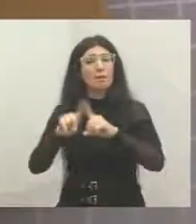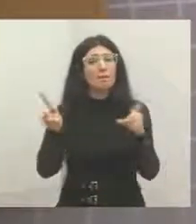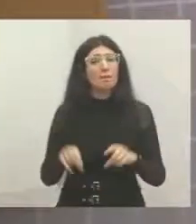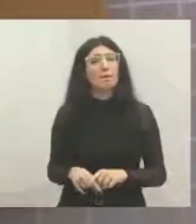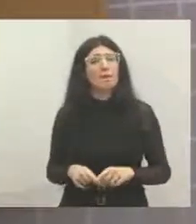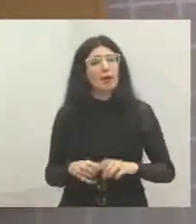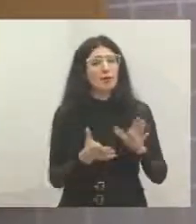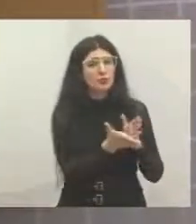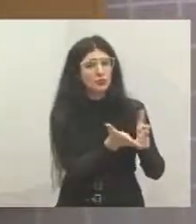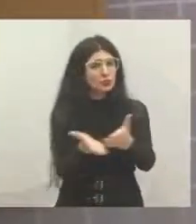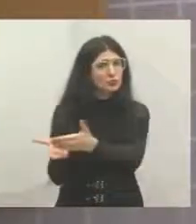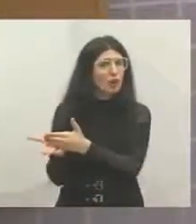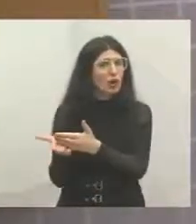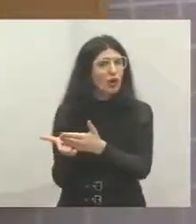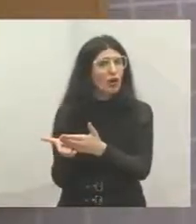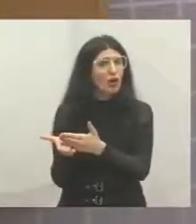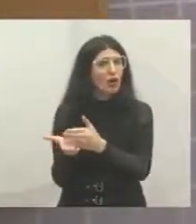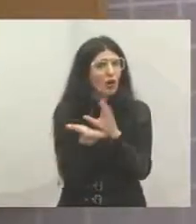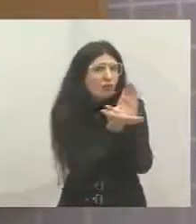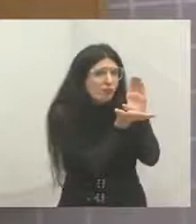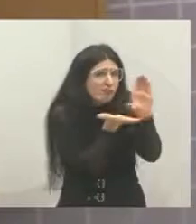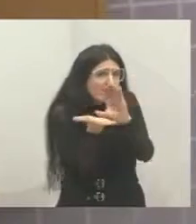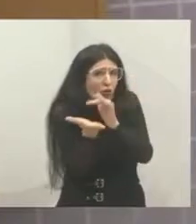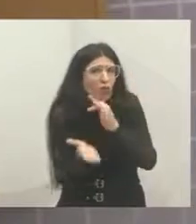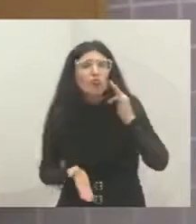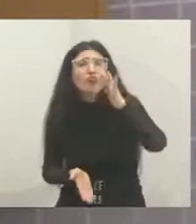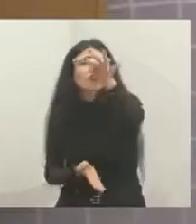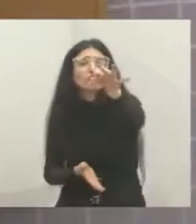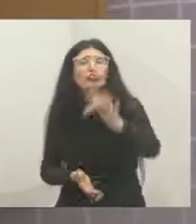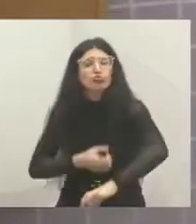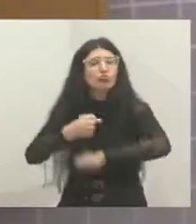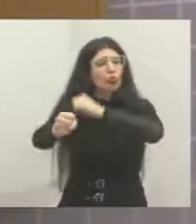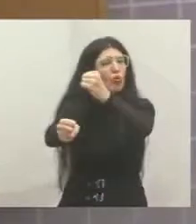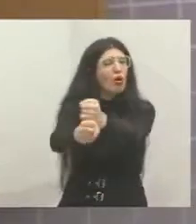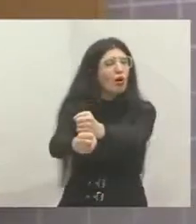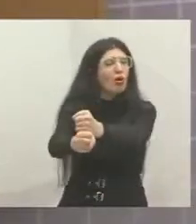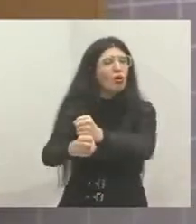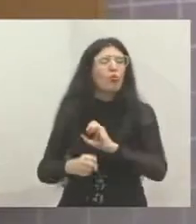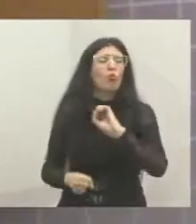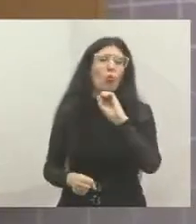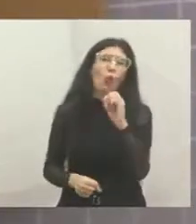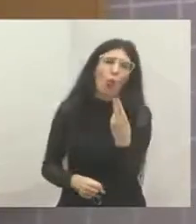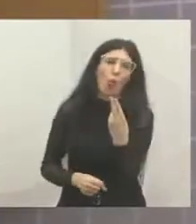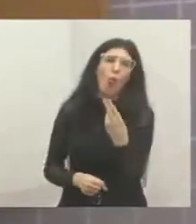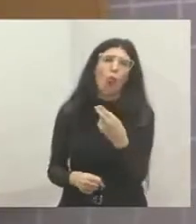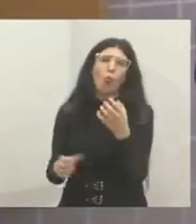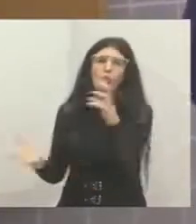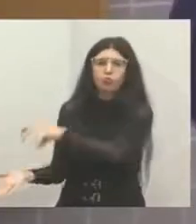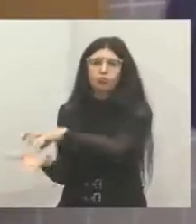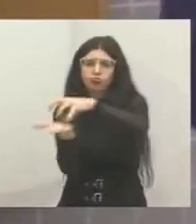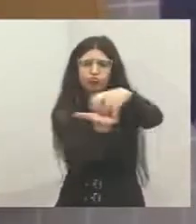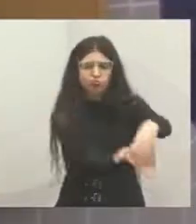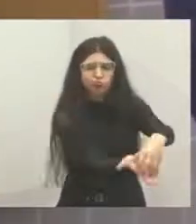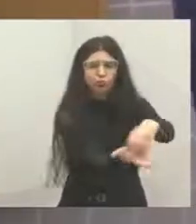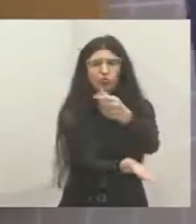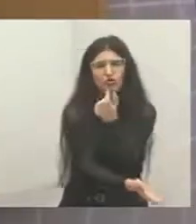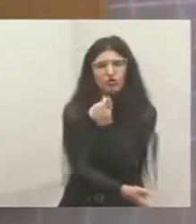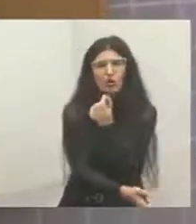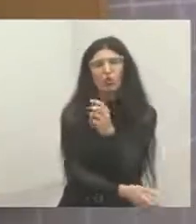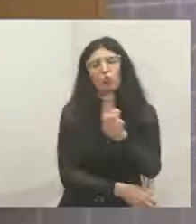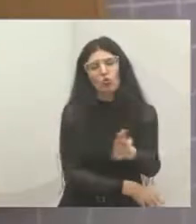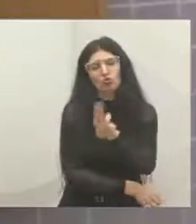foi congelado para o ano que vem, ou foi remanejado para outra esfera. Aí aqui, com